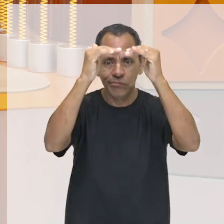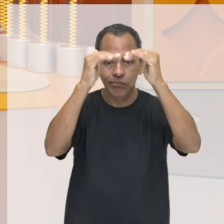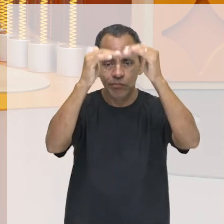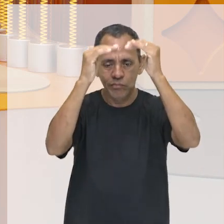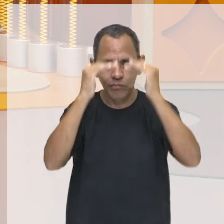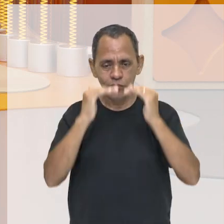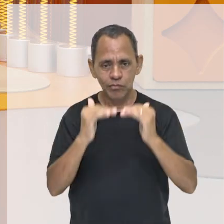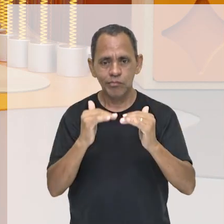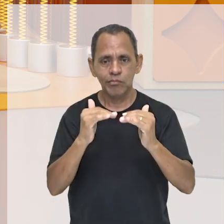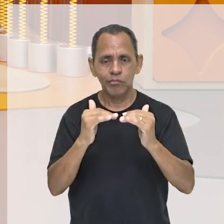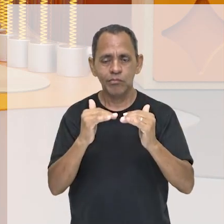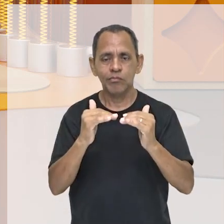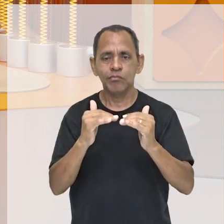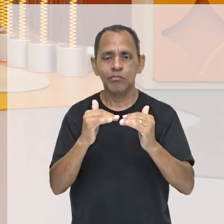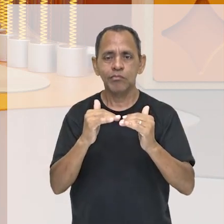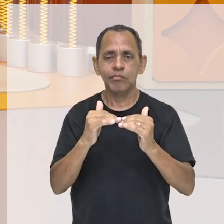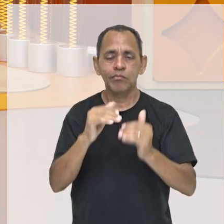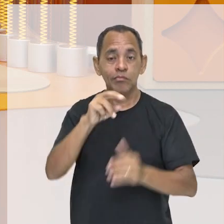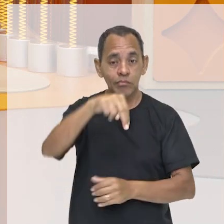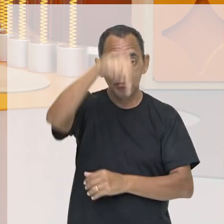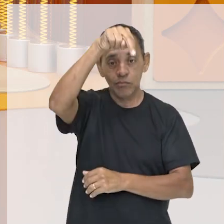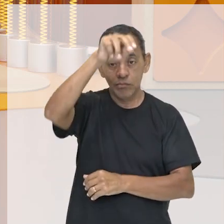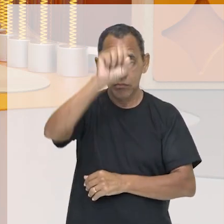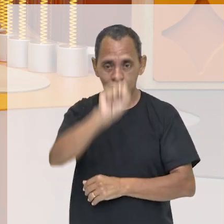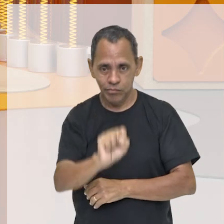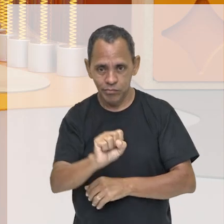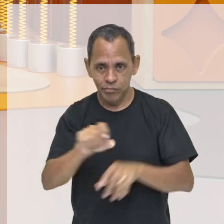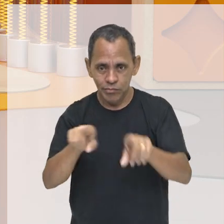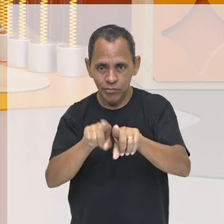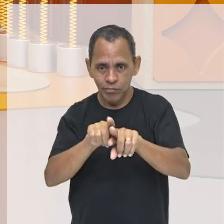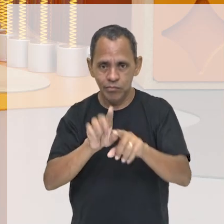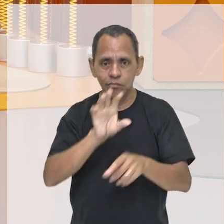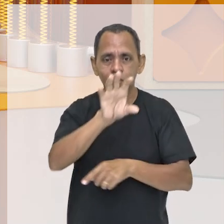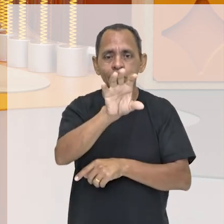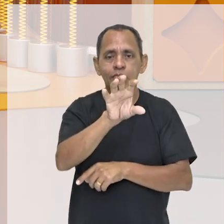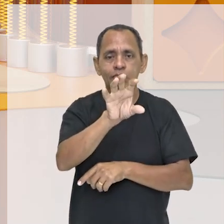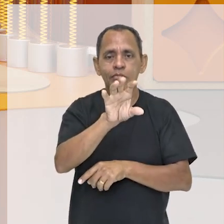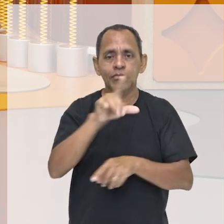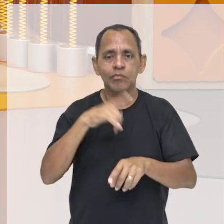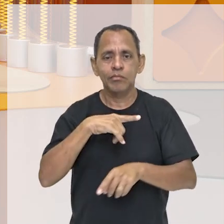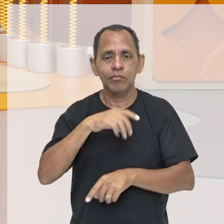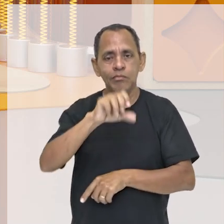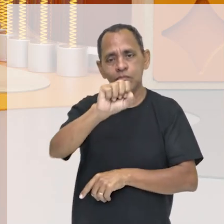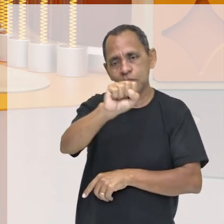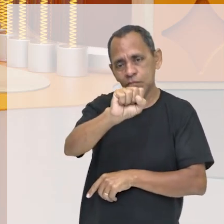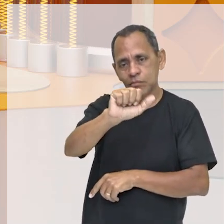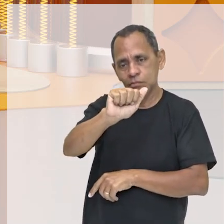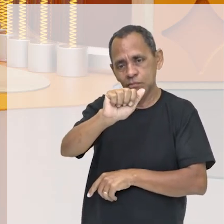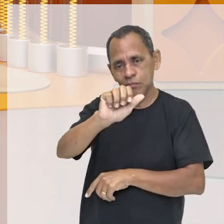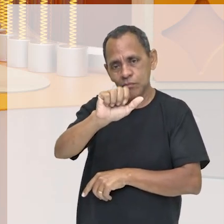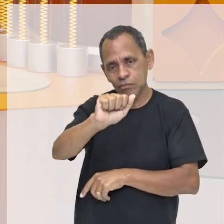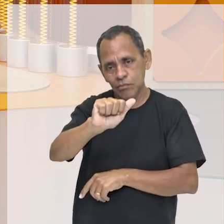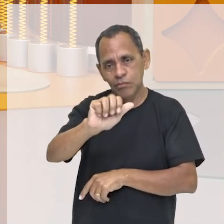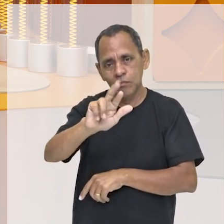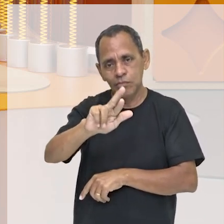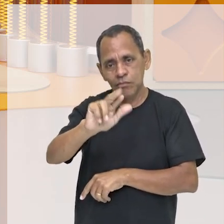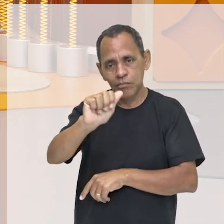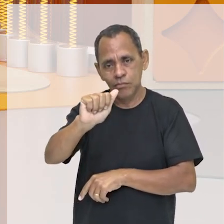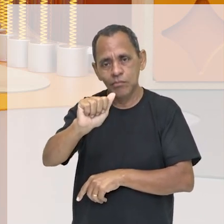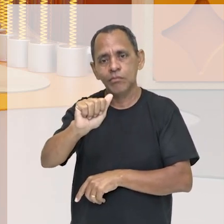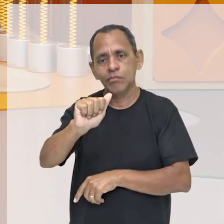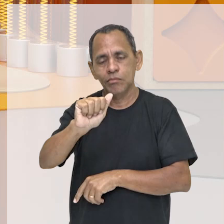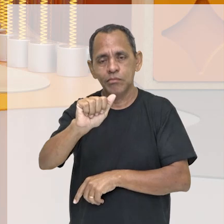inferior, que seria a parte sul. Na verdade, aí no meio dessa divisão, nós temos ali o Saara. Então nós temos uma